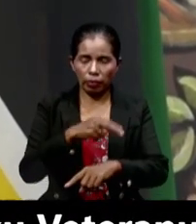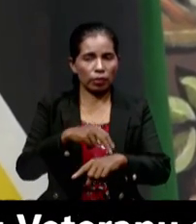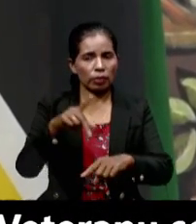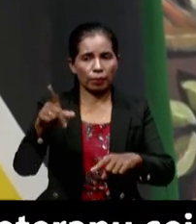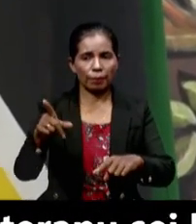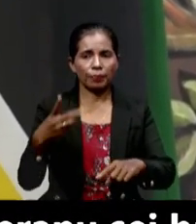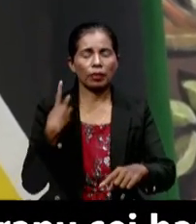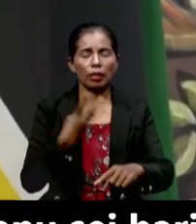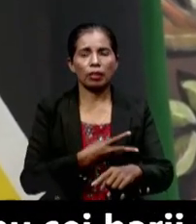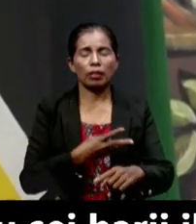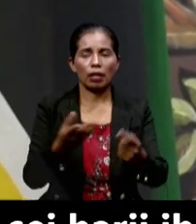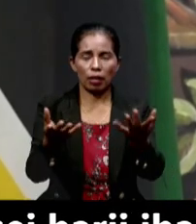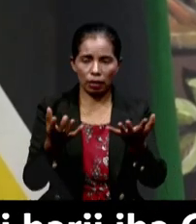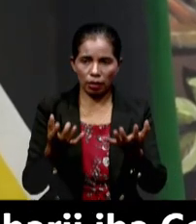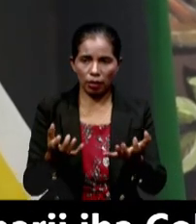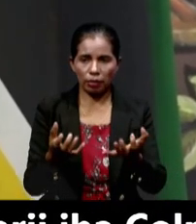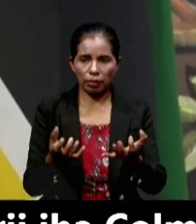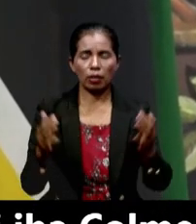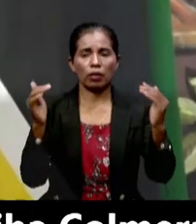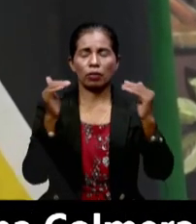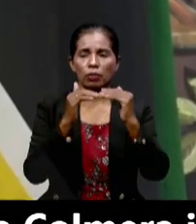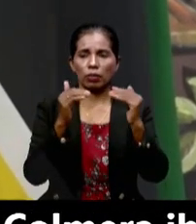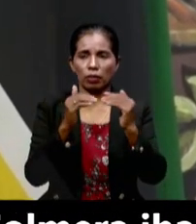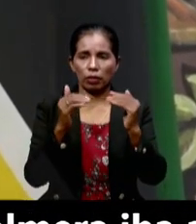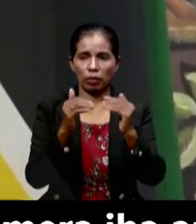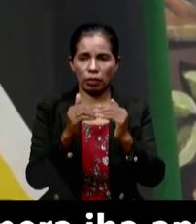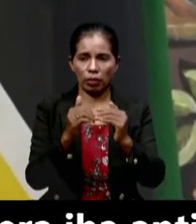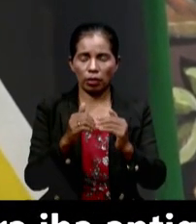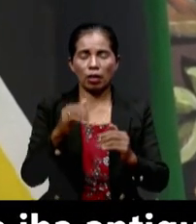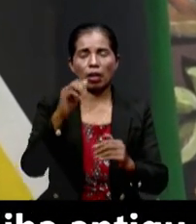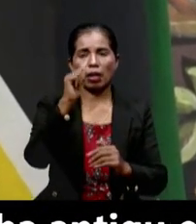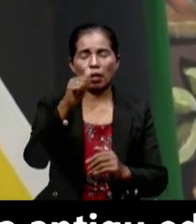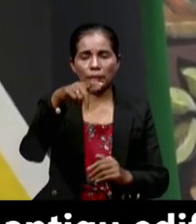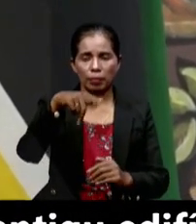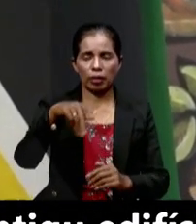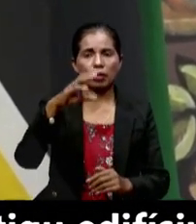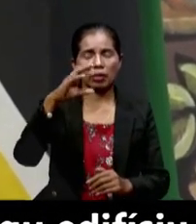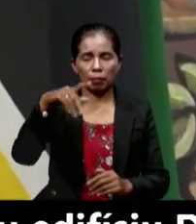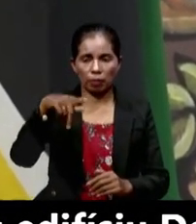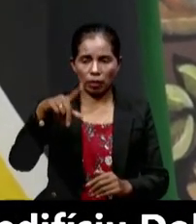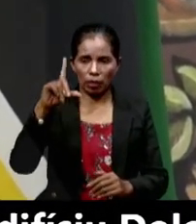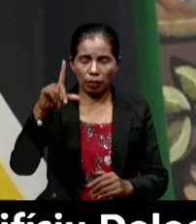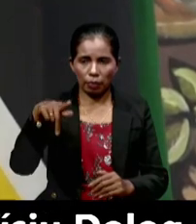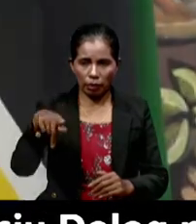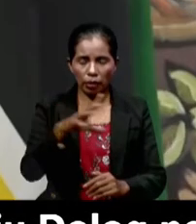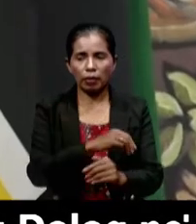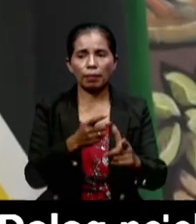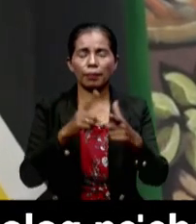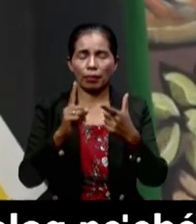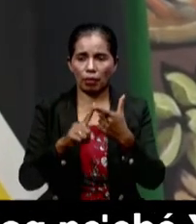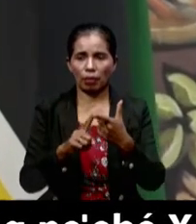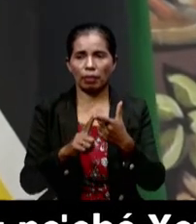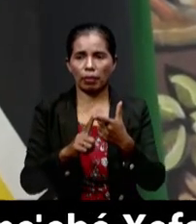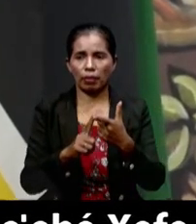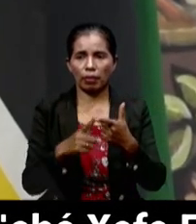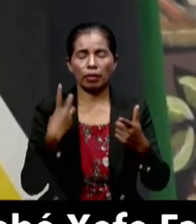nós teremos a reunião da APCPLP. Será um momento também em que,